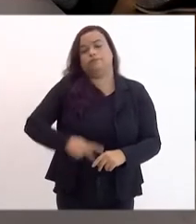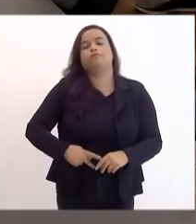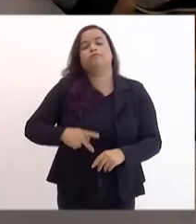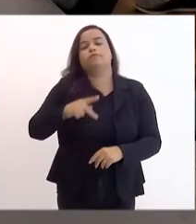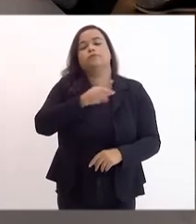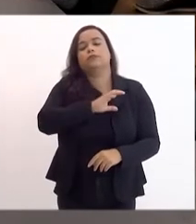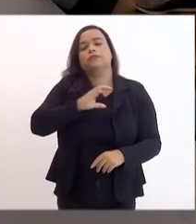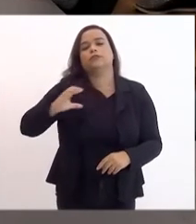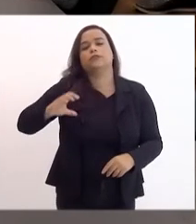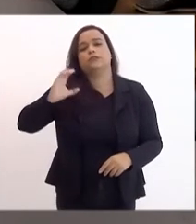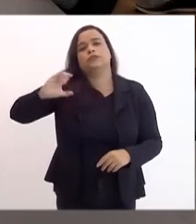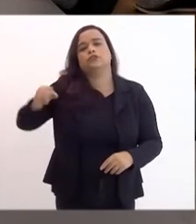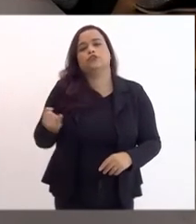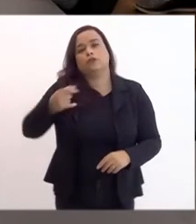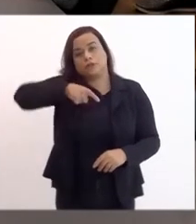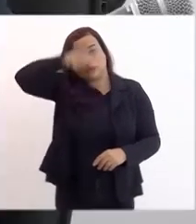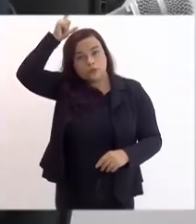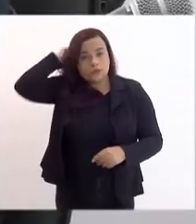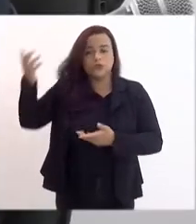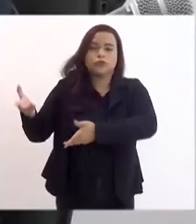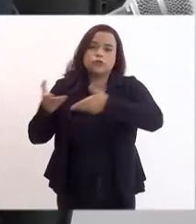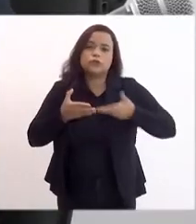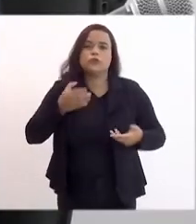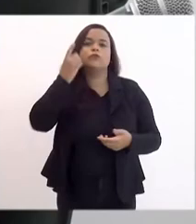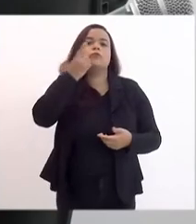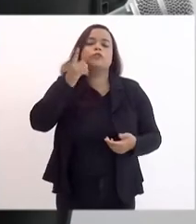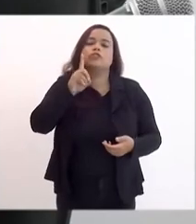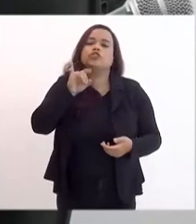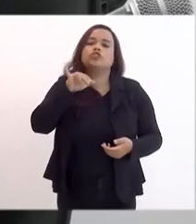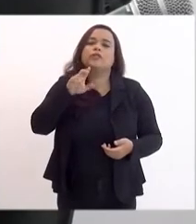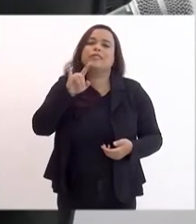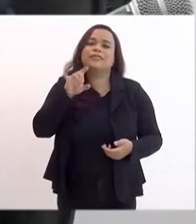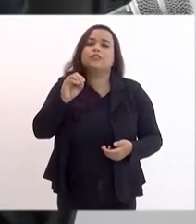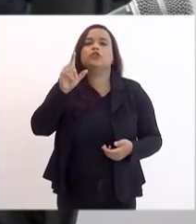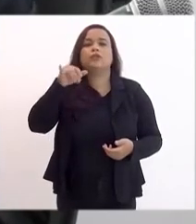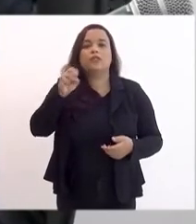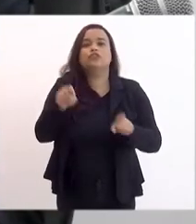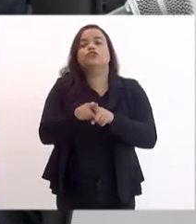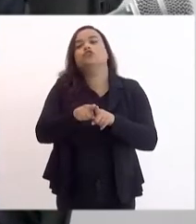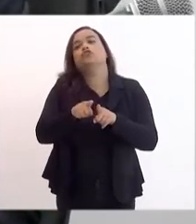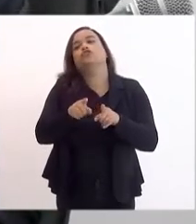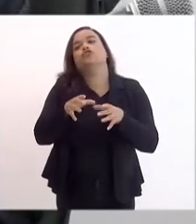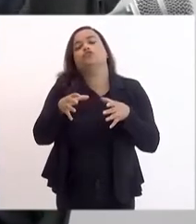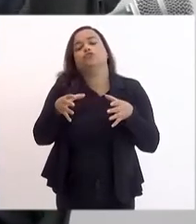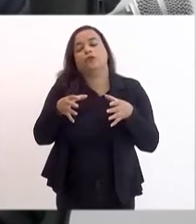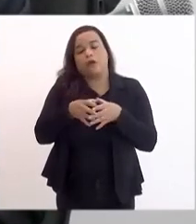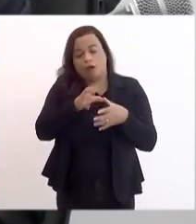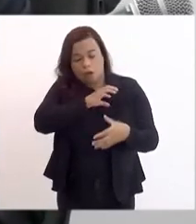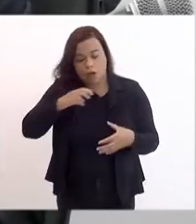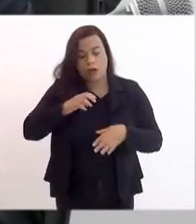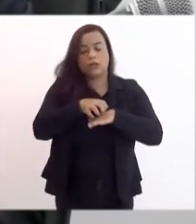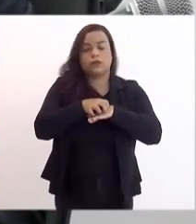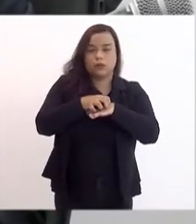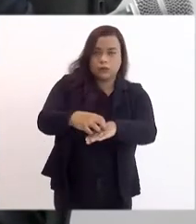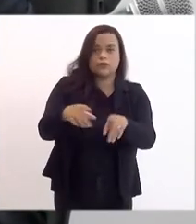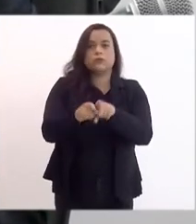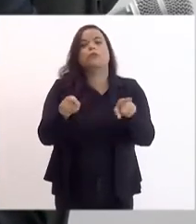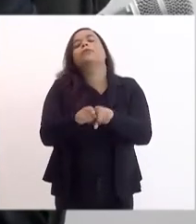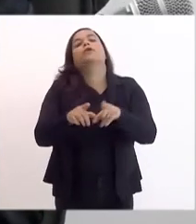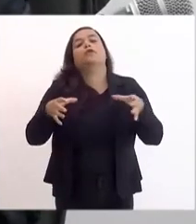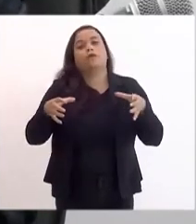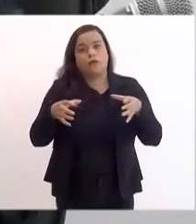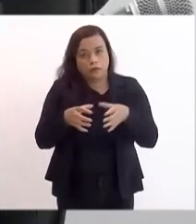CCJ. Vamos convidar o deputado Dionísio Lins, pedir que ele participe, e a Comissão de Transporte, mais a Comissão da